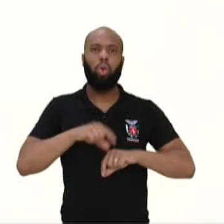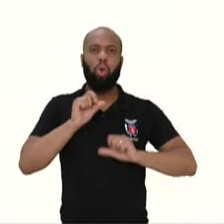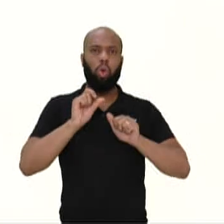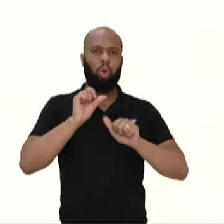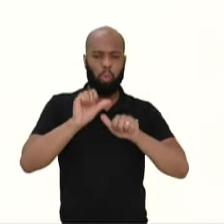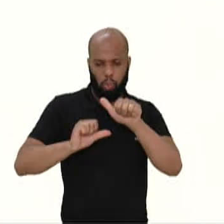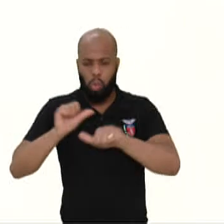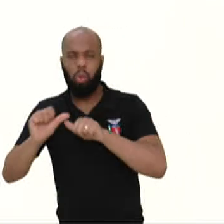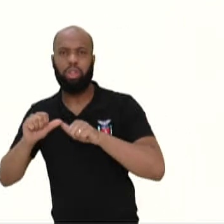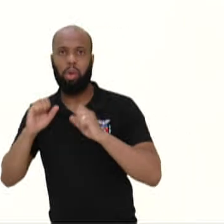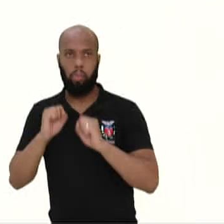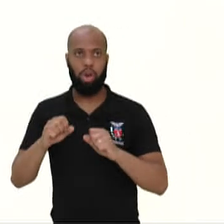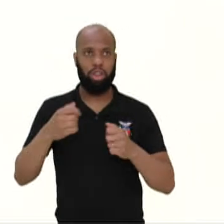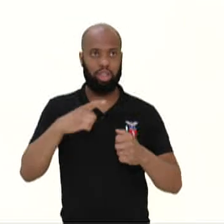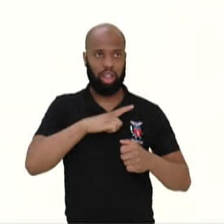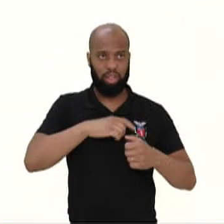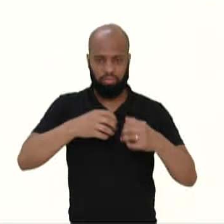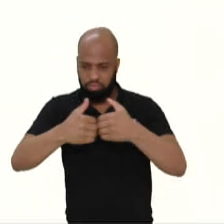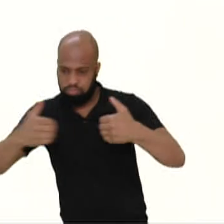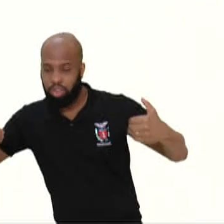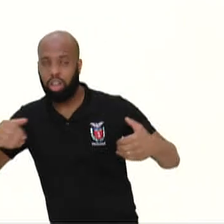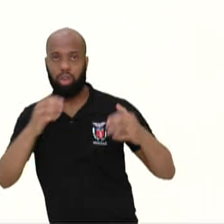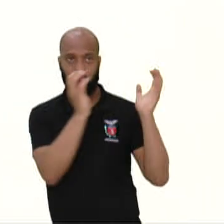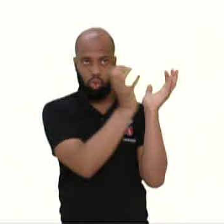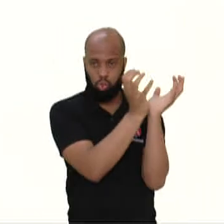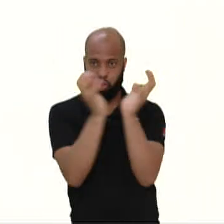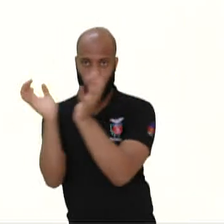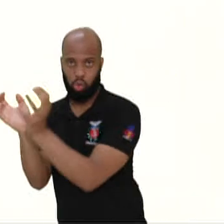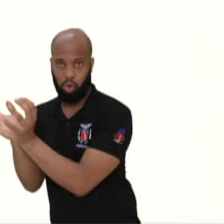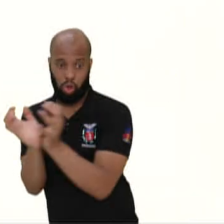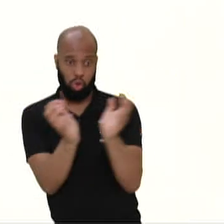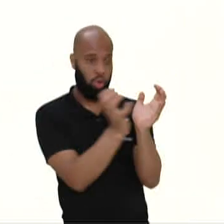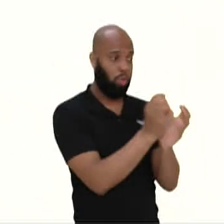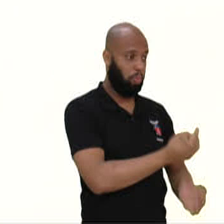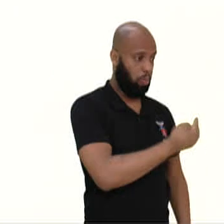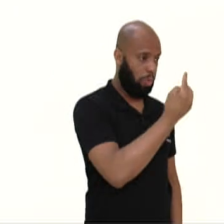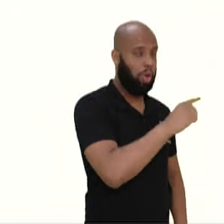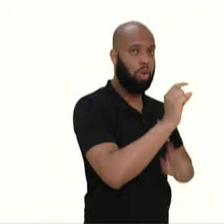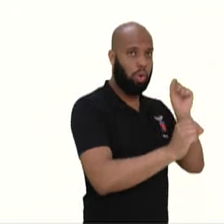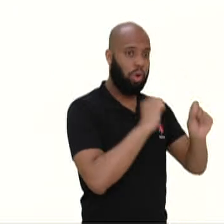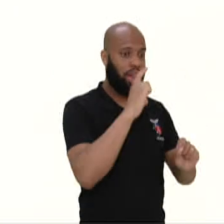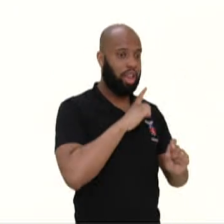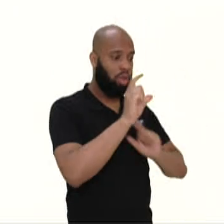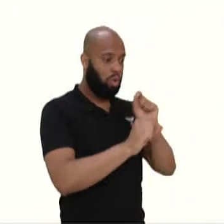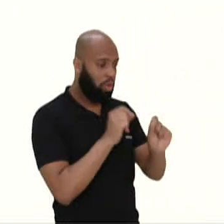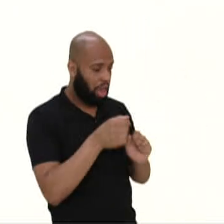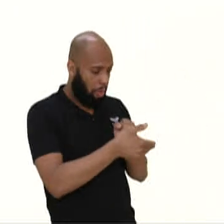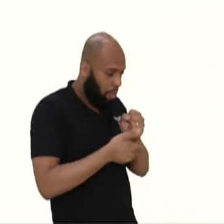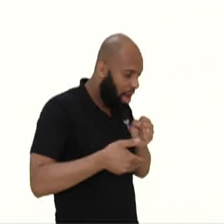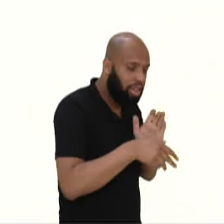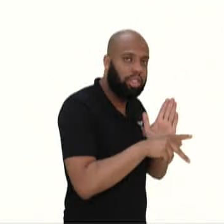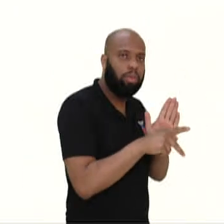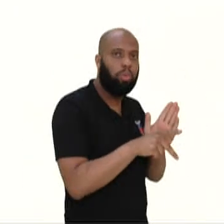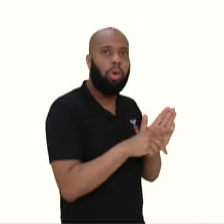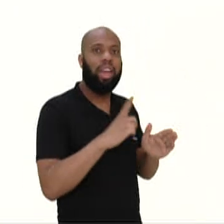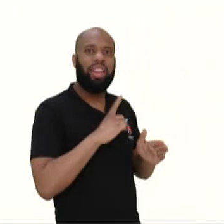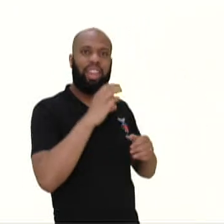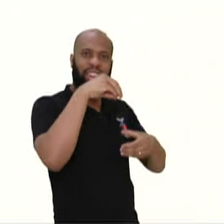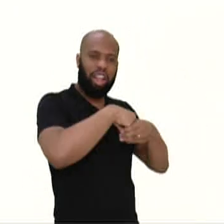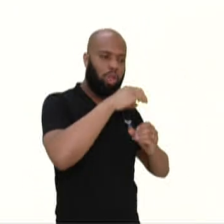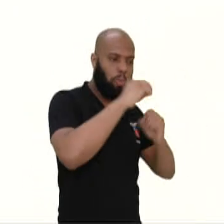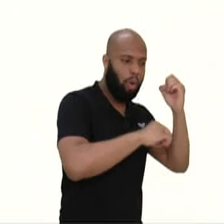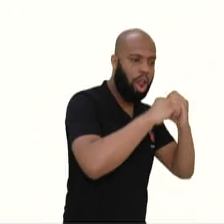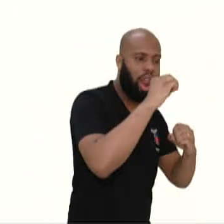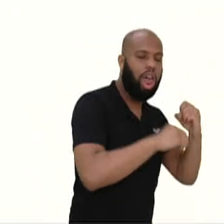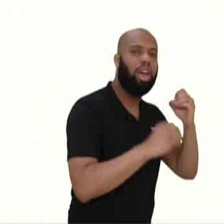em anabolismo ou catabolismo. O anabolismo, processos que envolvem primariamente a síntese de moléculas